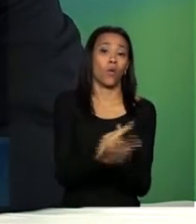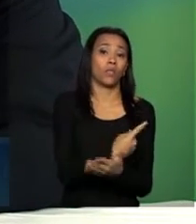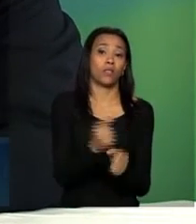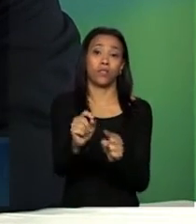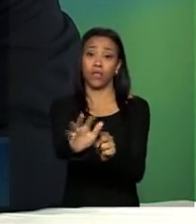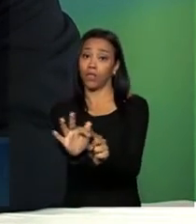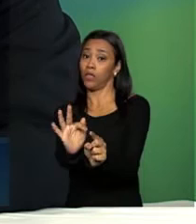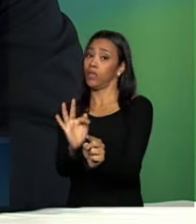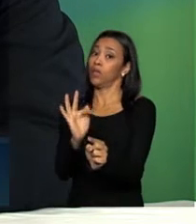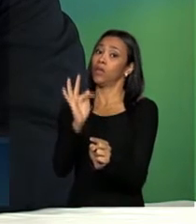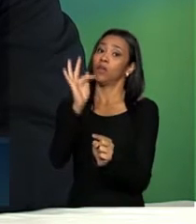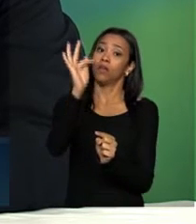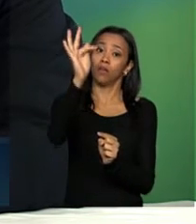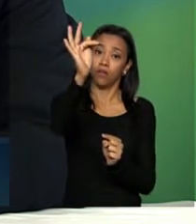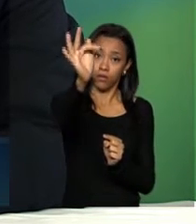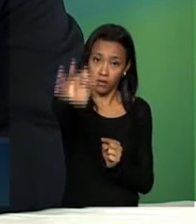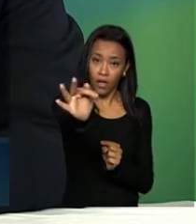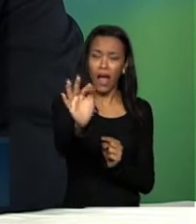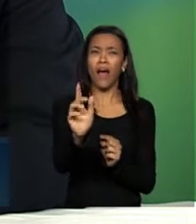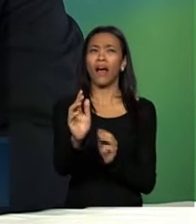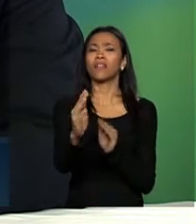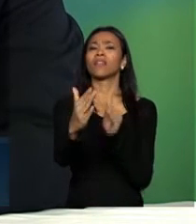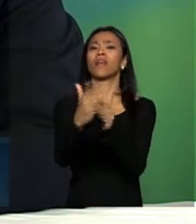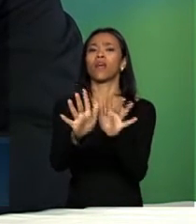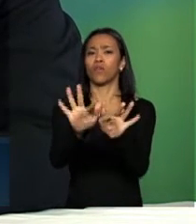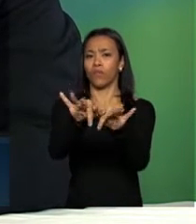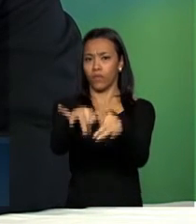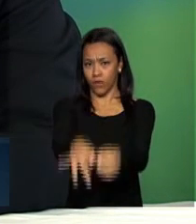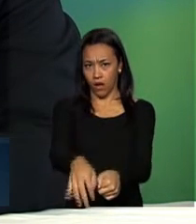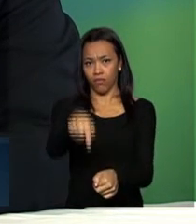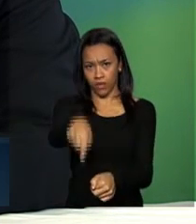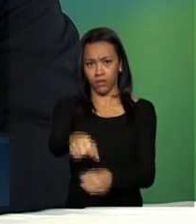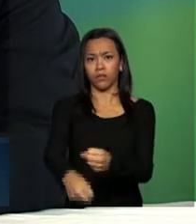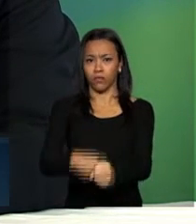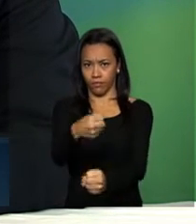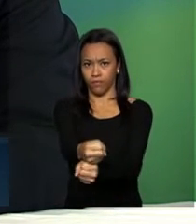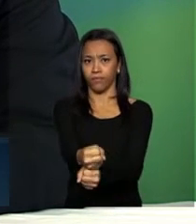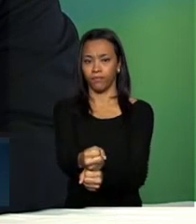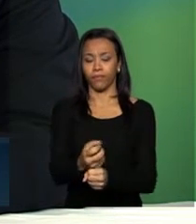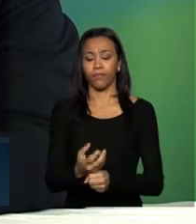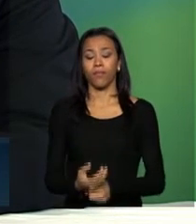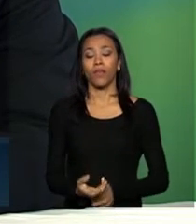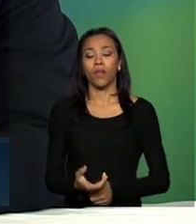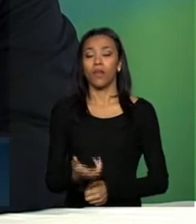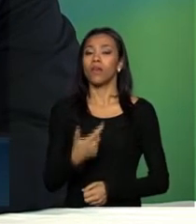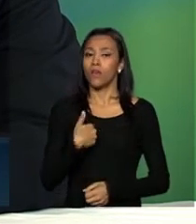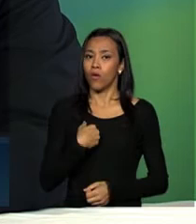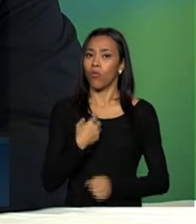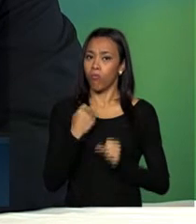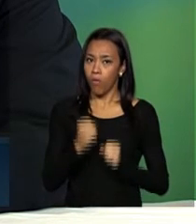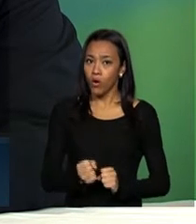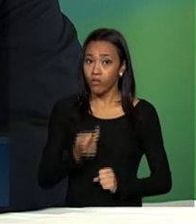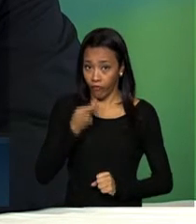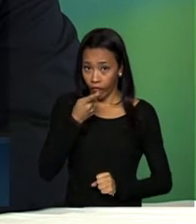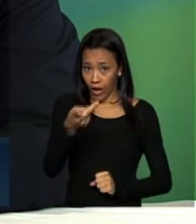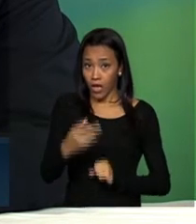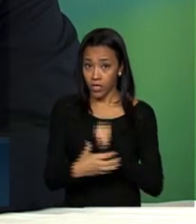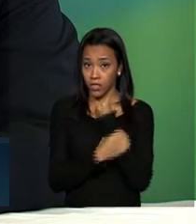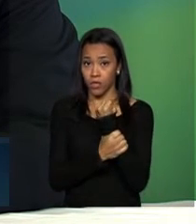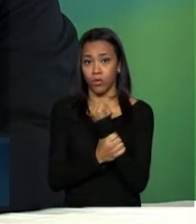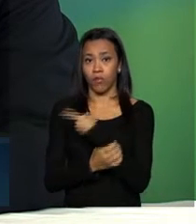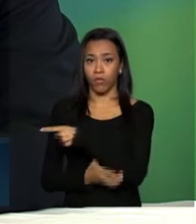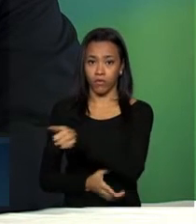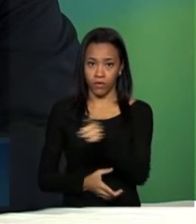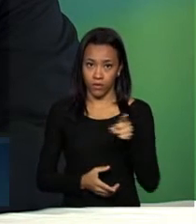que se projeta até o final desse exercício. E eu posso garantir que nós vamos